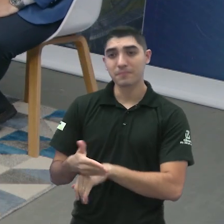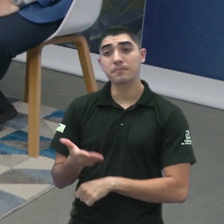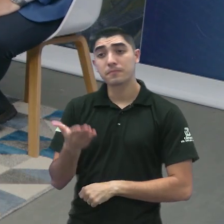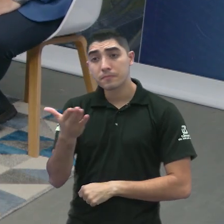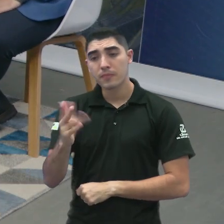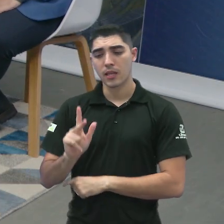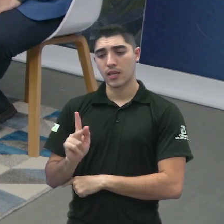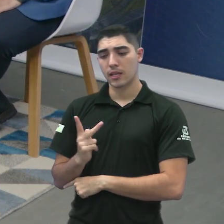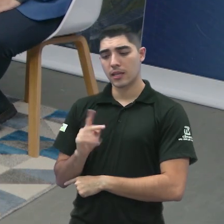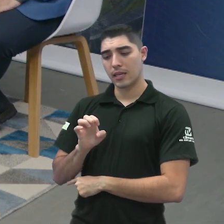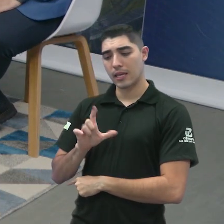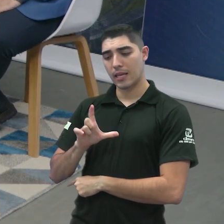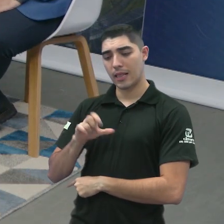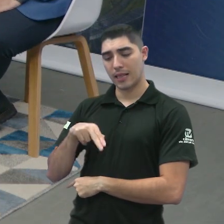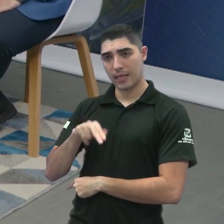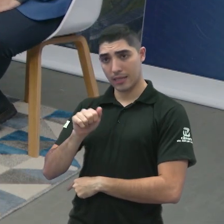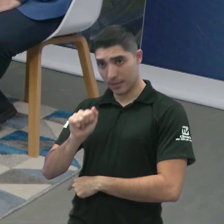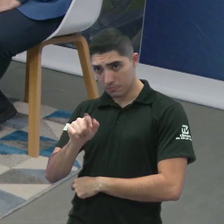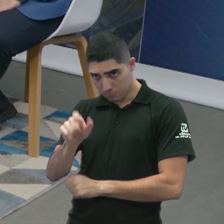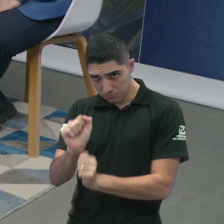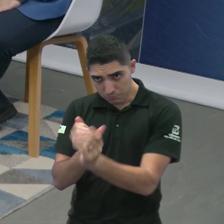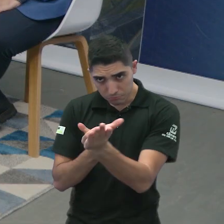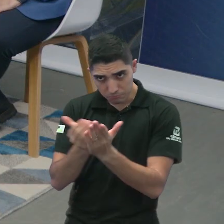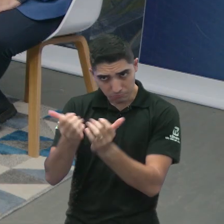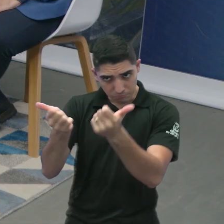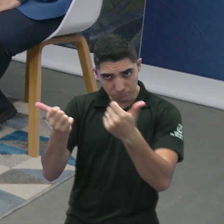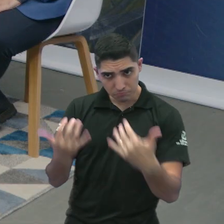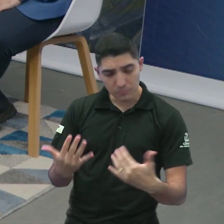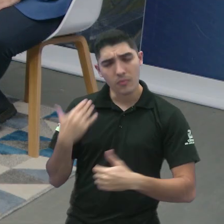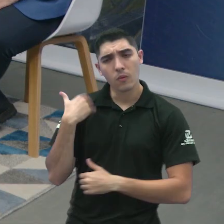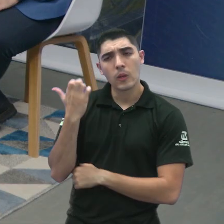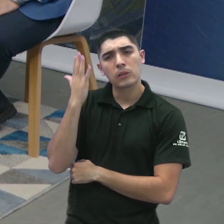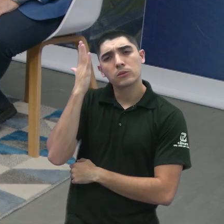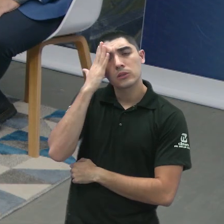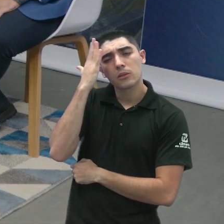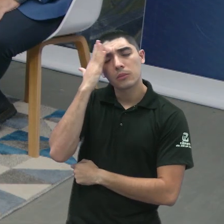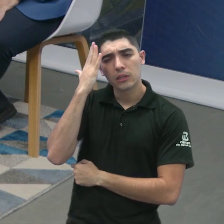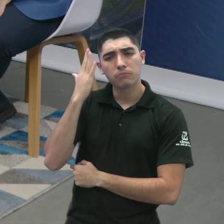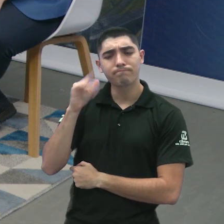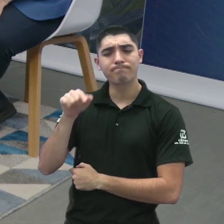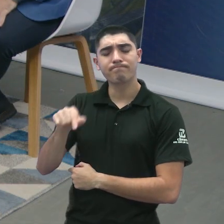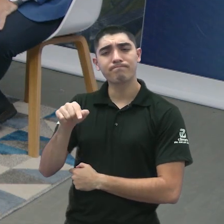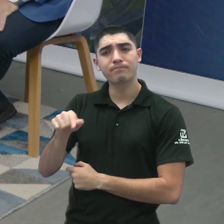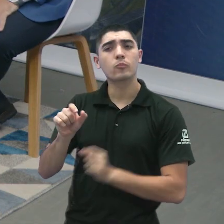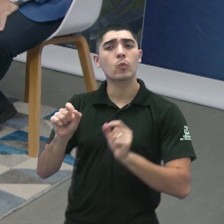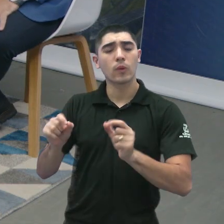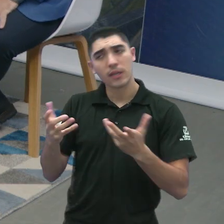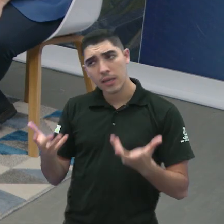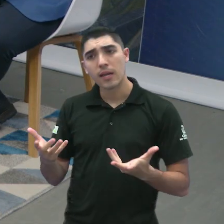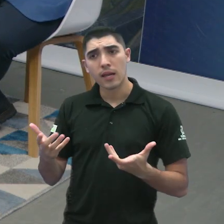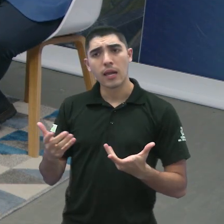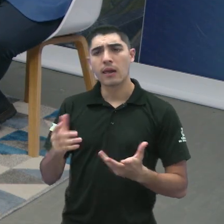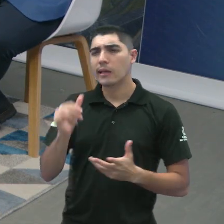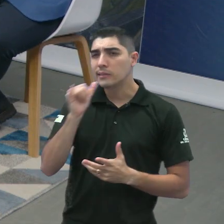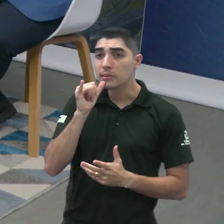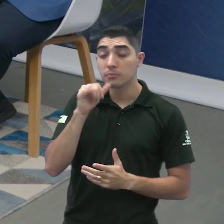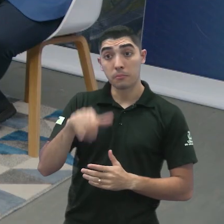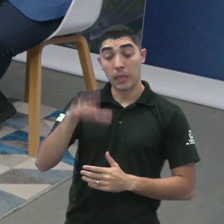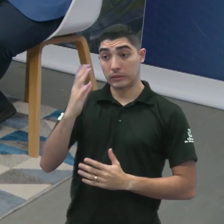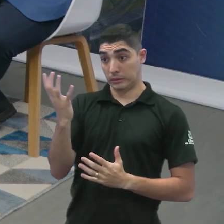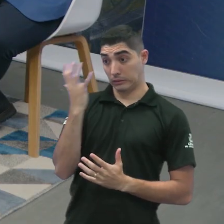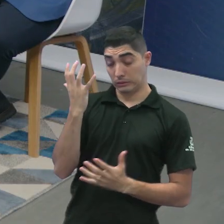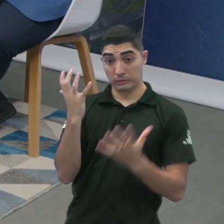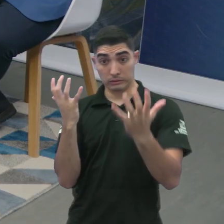você, Helena. Eu queria saber, sobre essa questão. A hiperexposição das telas,